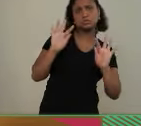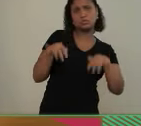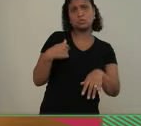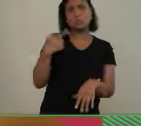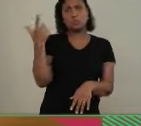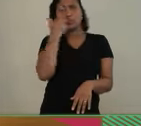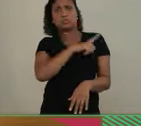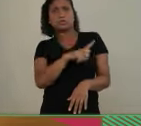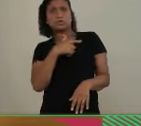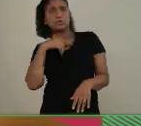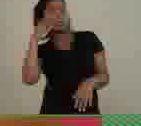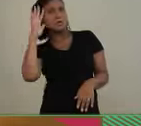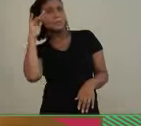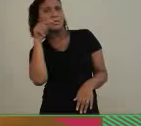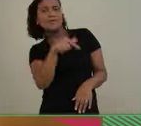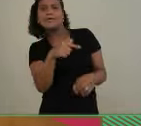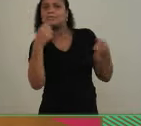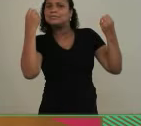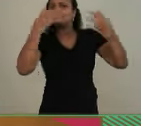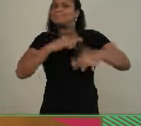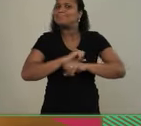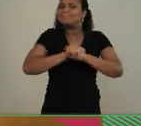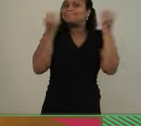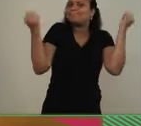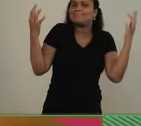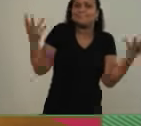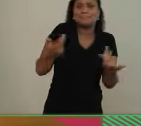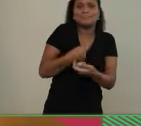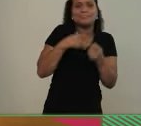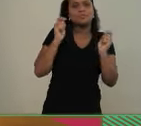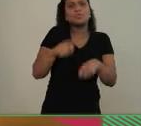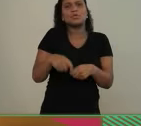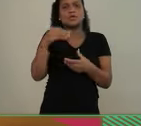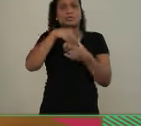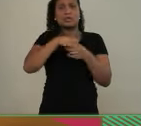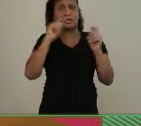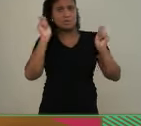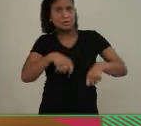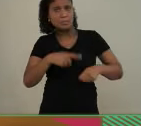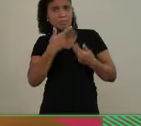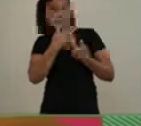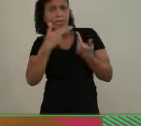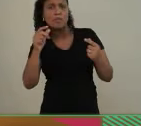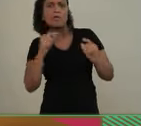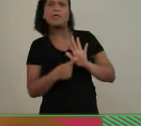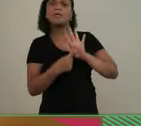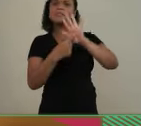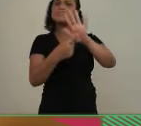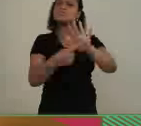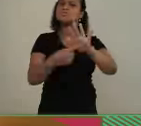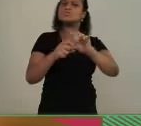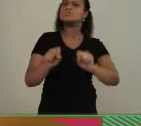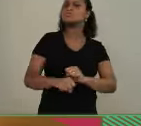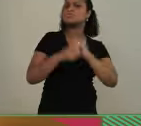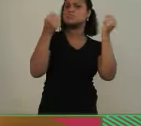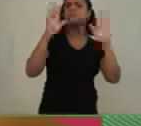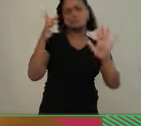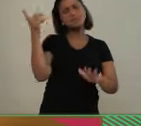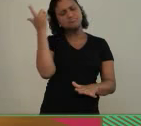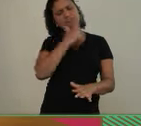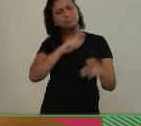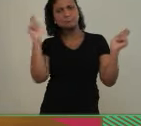que é uma experiência que não é indescritível. Alguém que consegue ultrapassar com toda a sua força, todo o seu